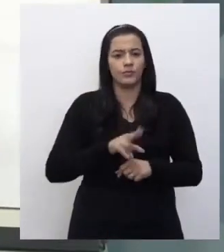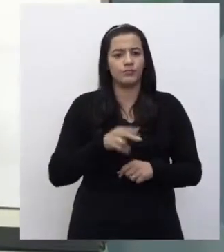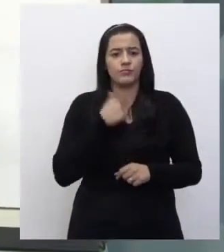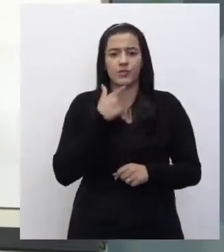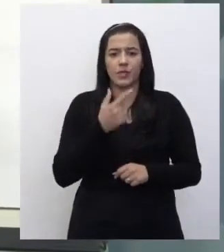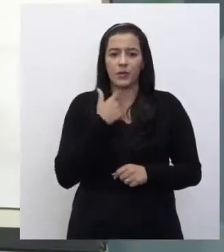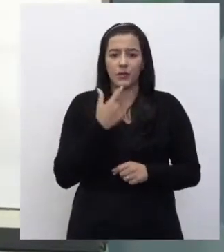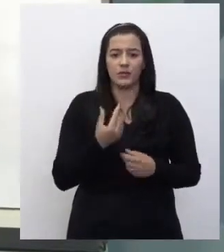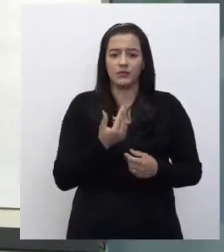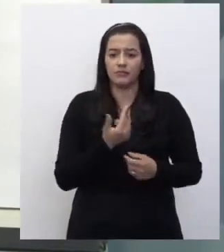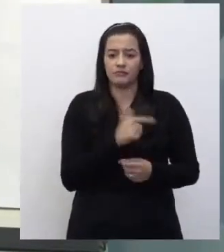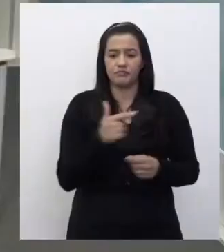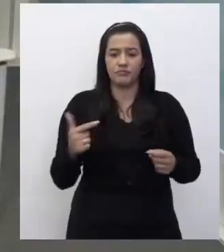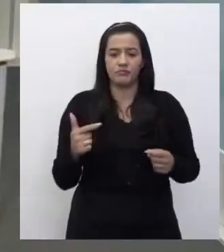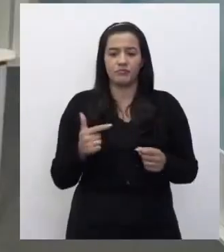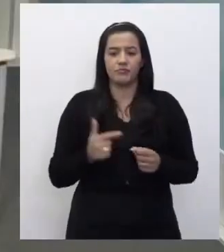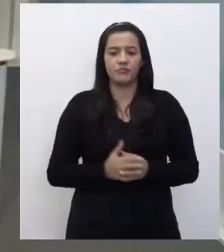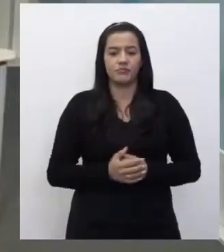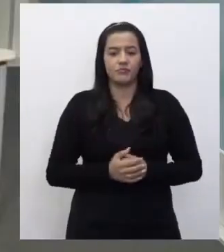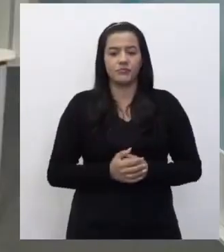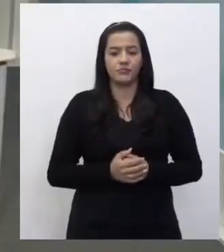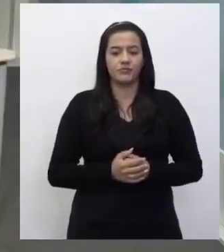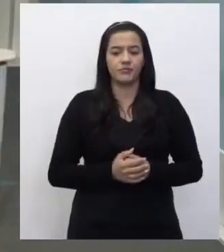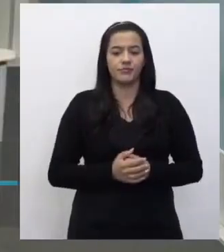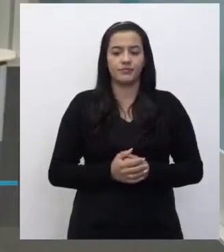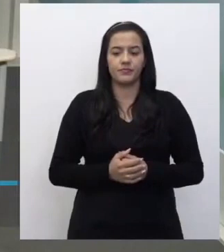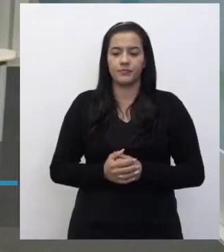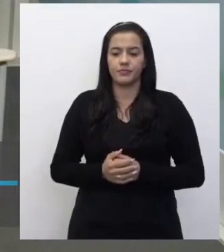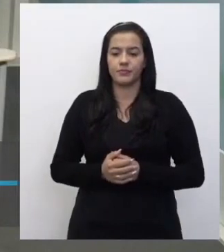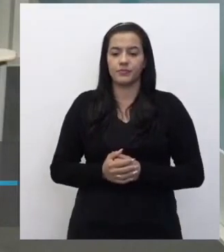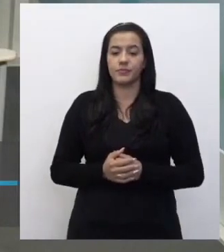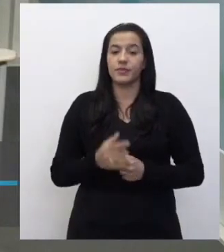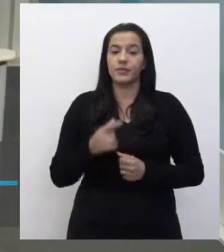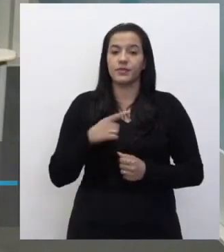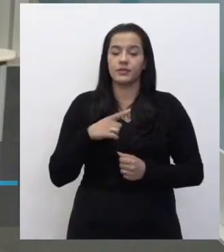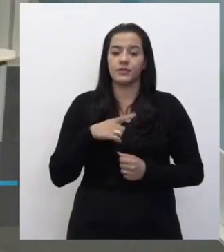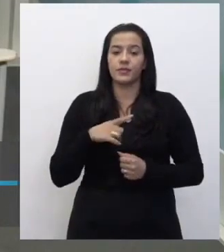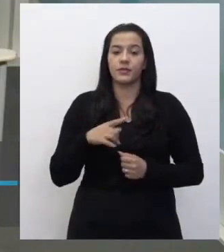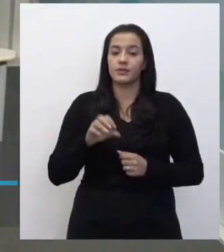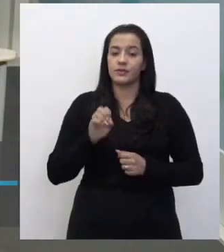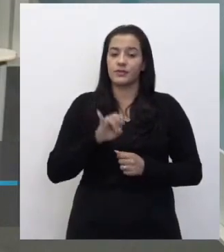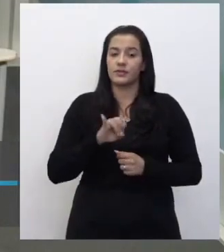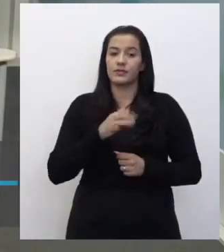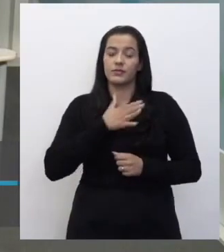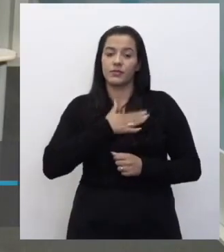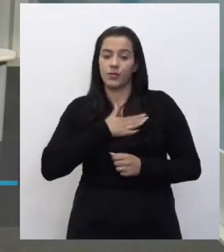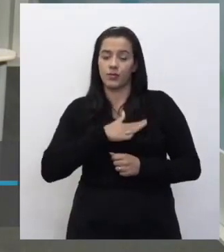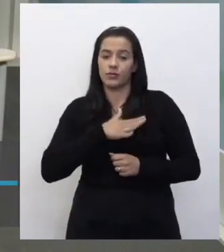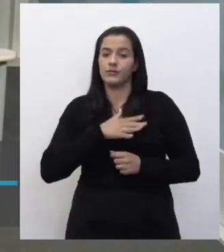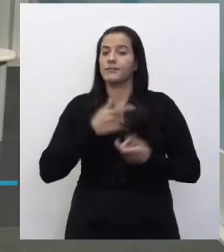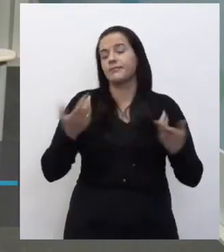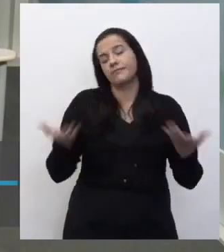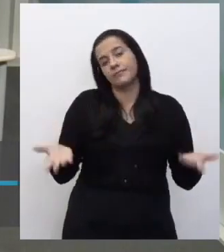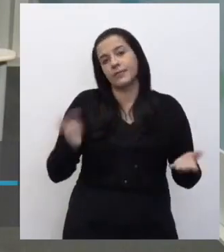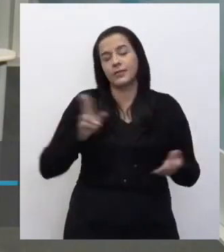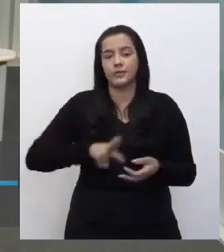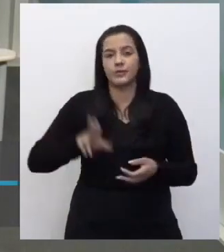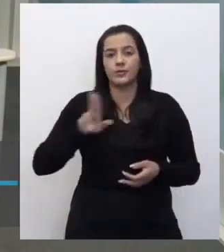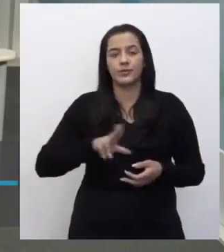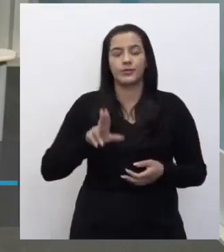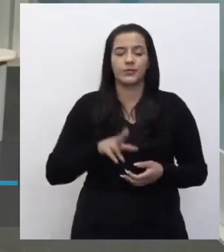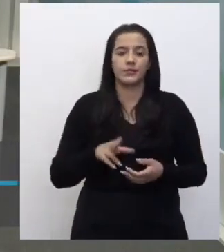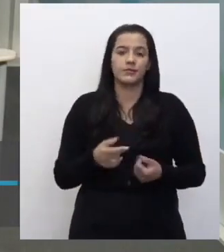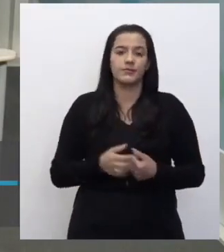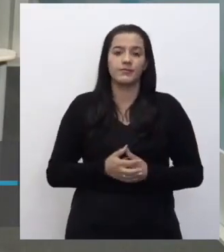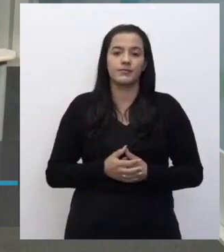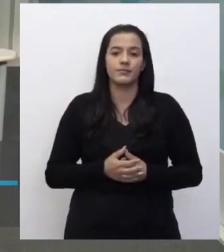ele, né? I don't really like it, but I use it. You don't really like it. Você não gosta muito, mas usa. Não tem jeito, a gente não consegue se livrar dele,